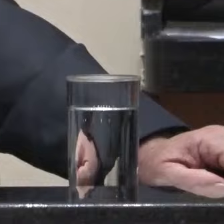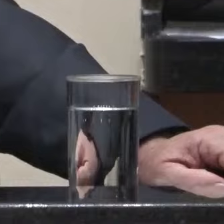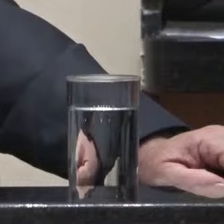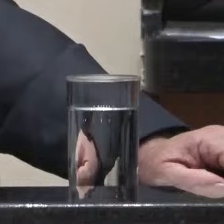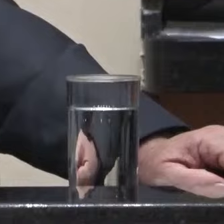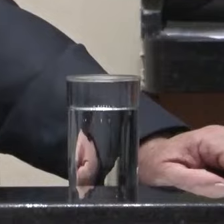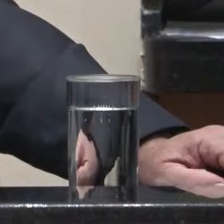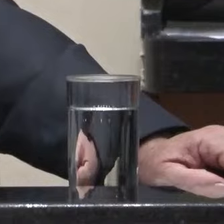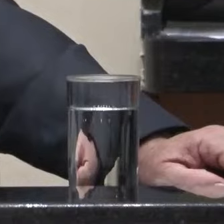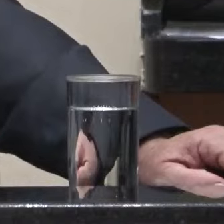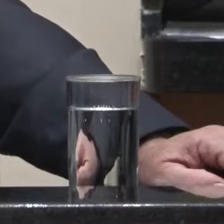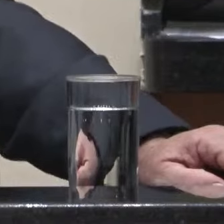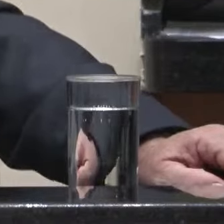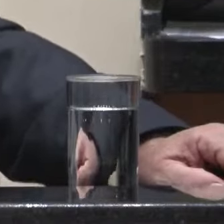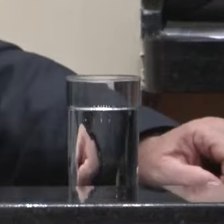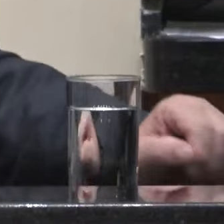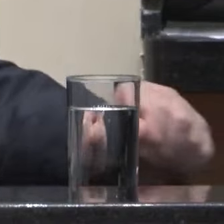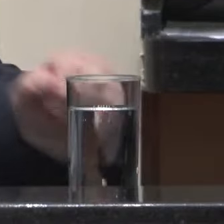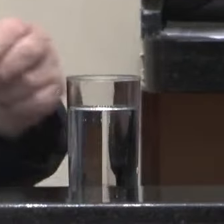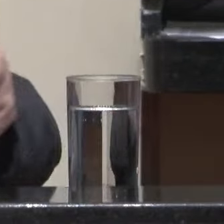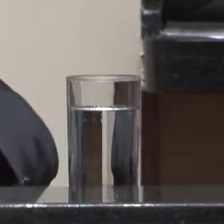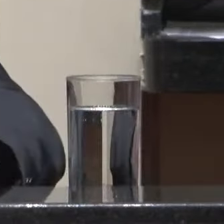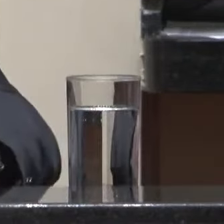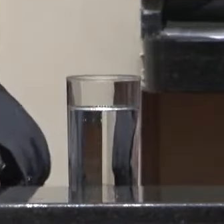Nós colocamos 6 minutos, deputado.